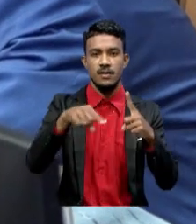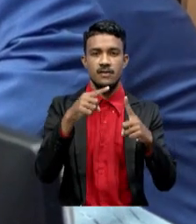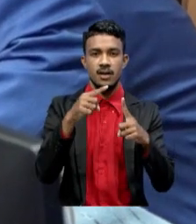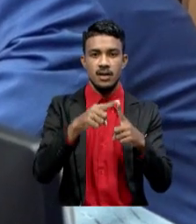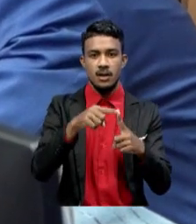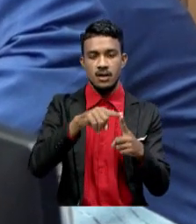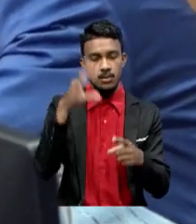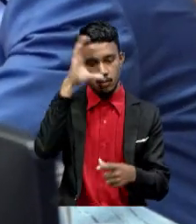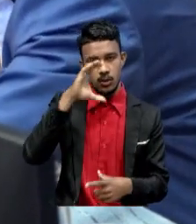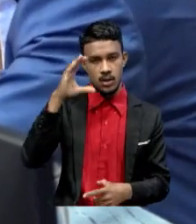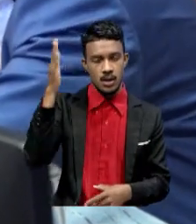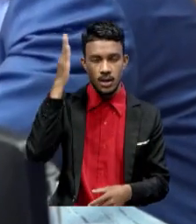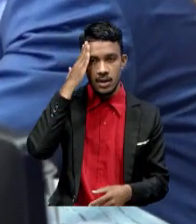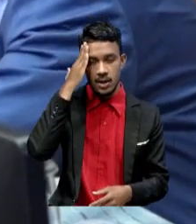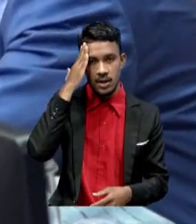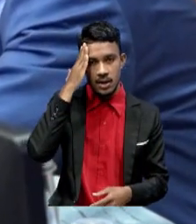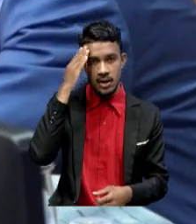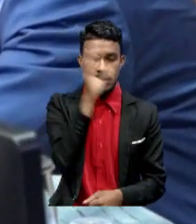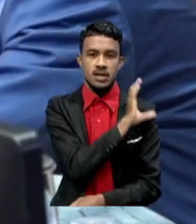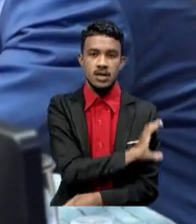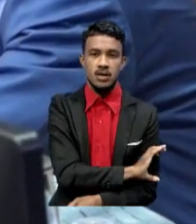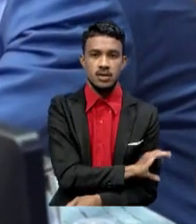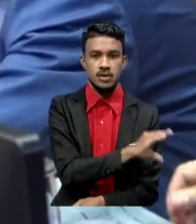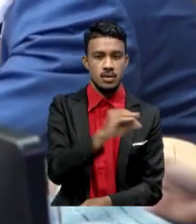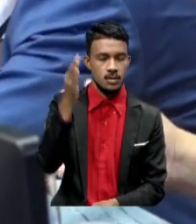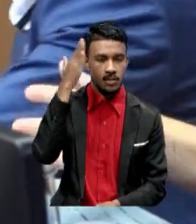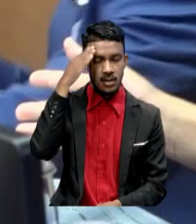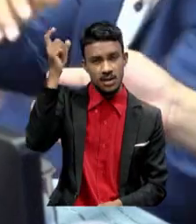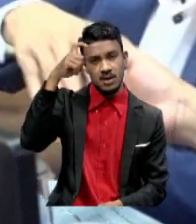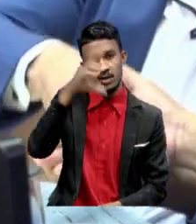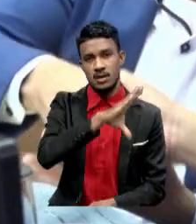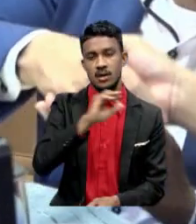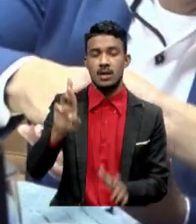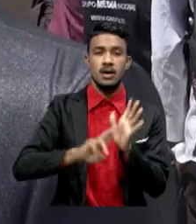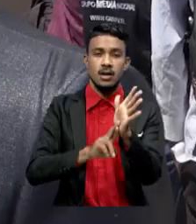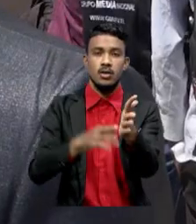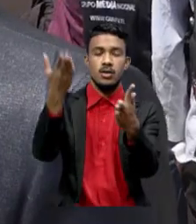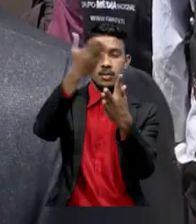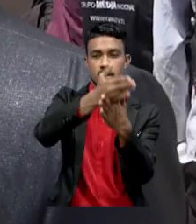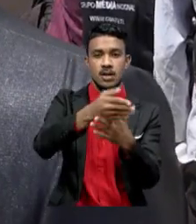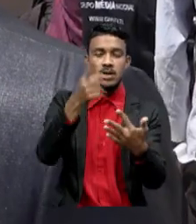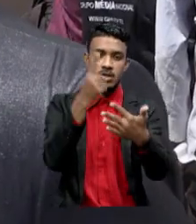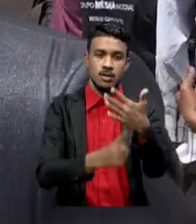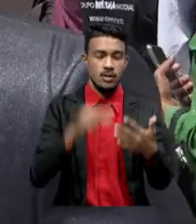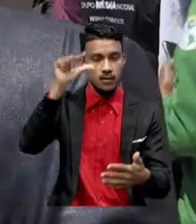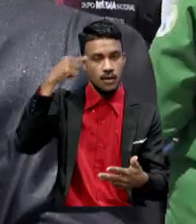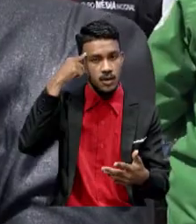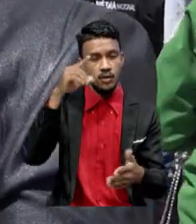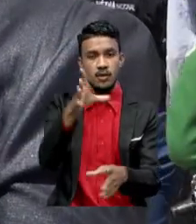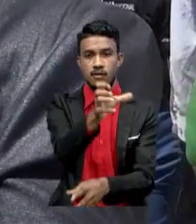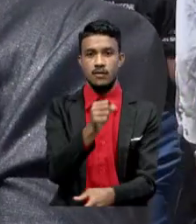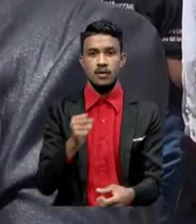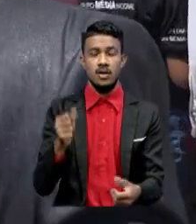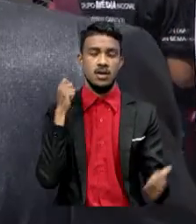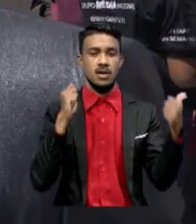investigação sobre parte segurança nia lawa, intelligence nia relator tamon lai depois tare sai da governo se foti ações ne. Tambah ya